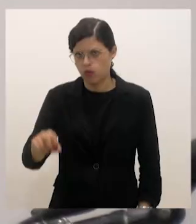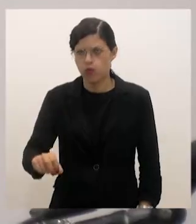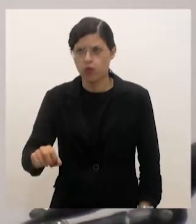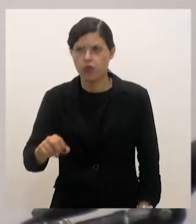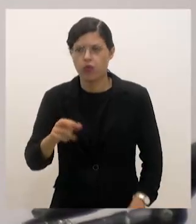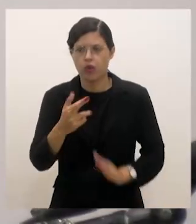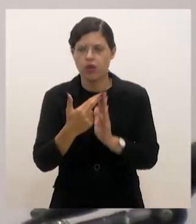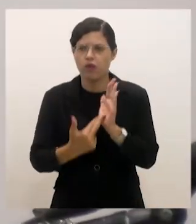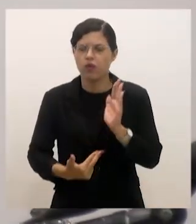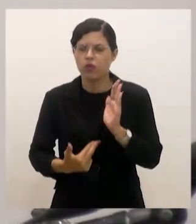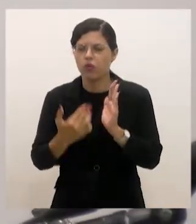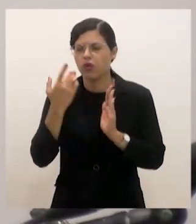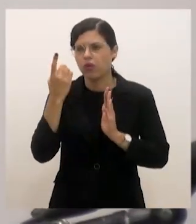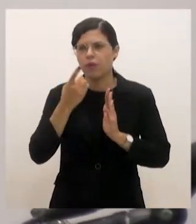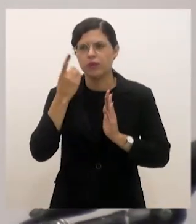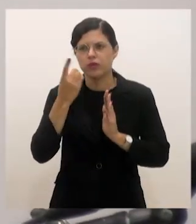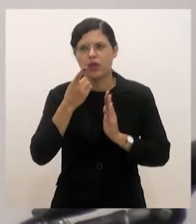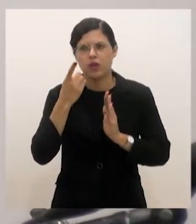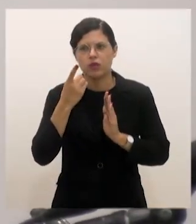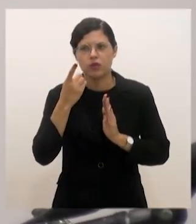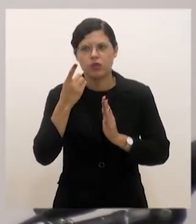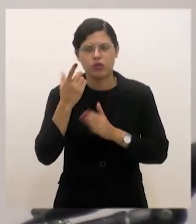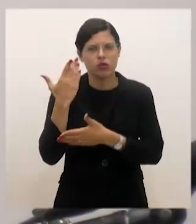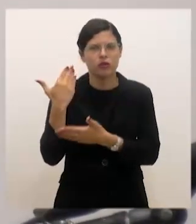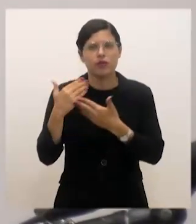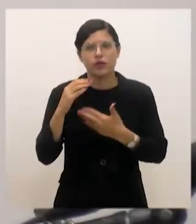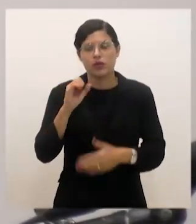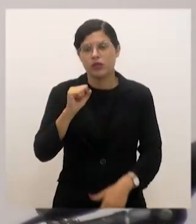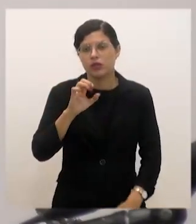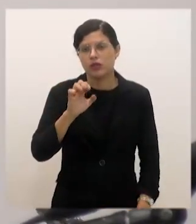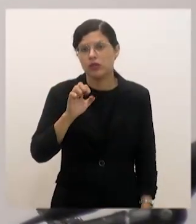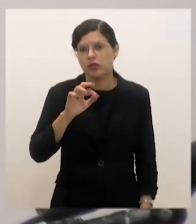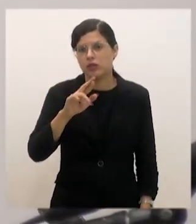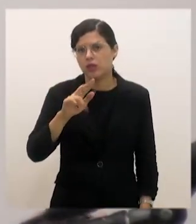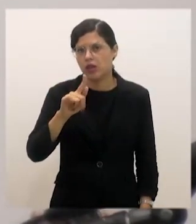era o deputado, na época, o deputado Serginho.